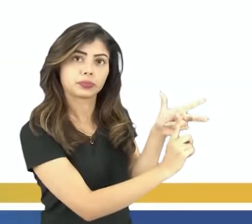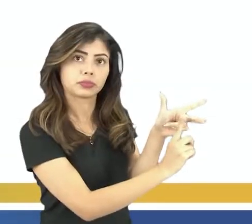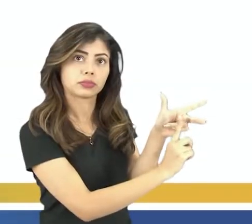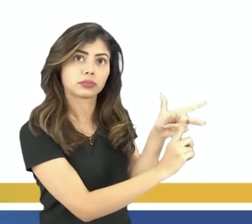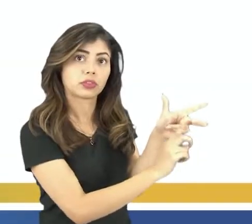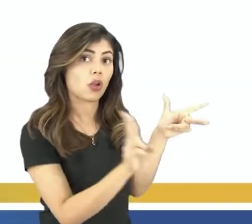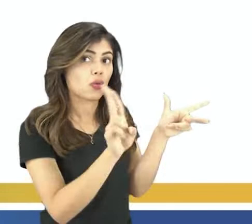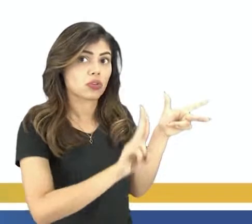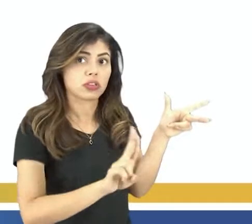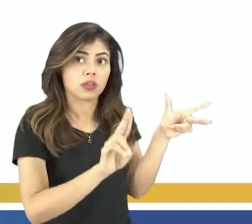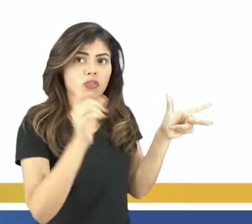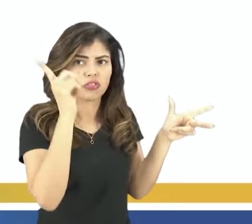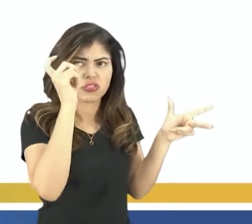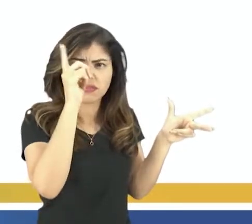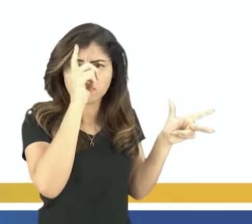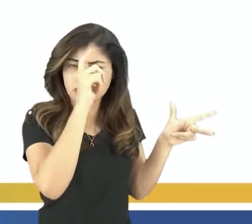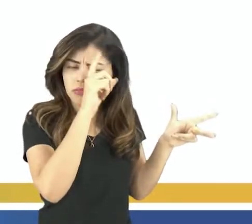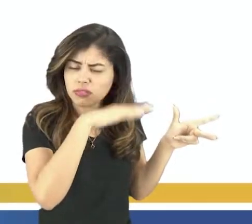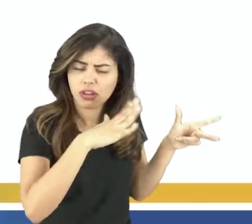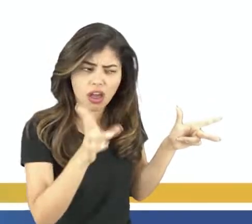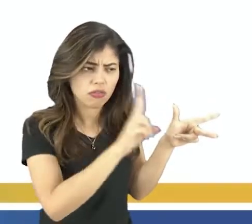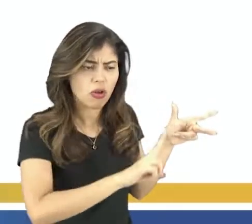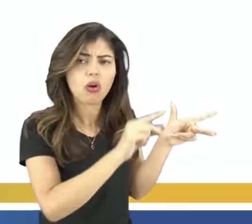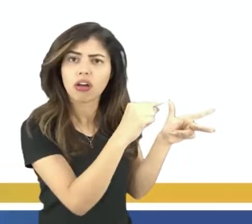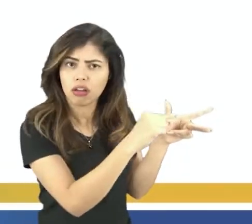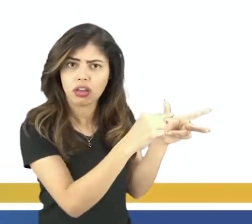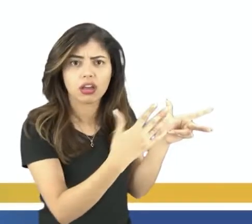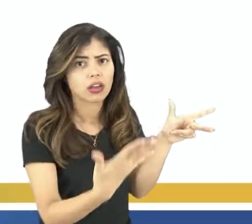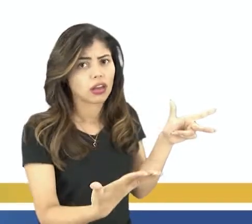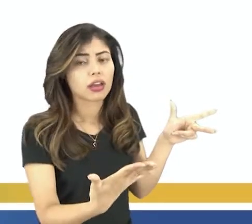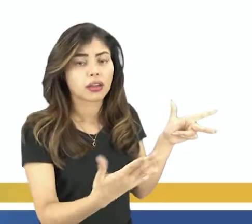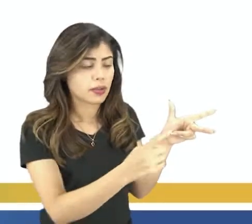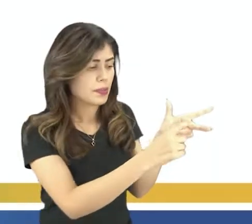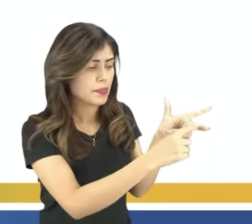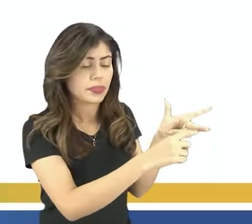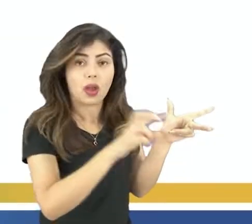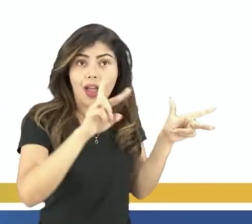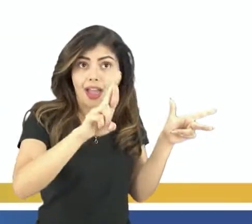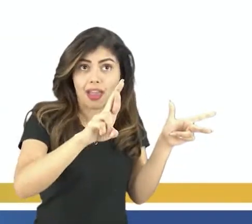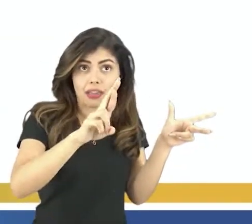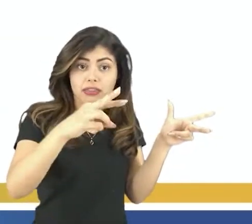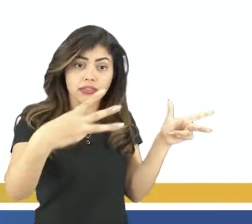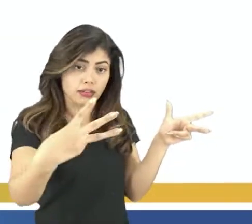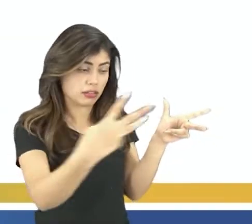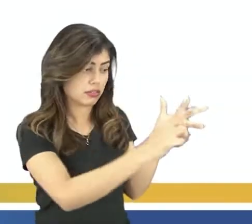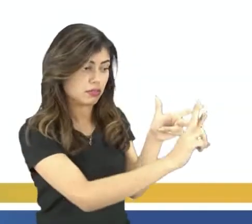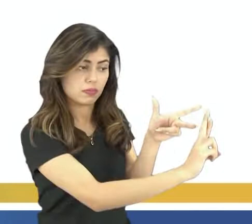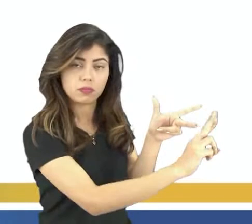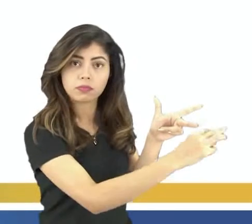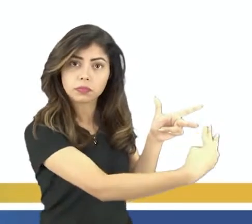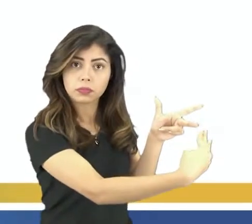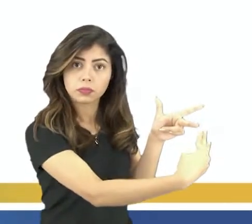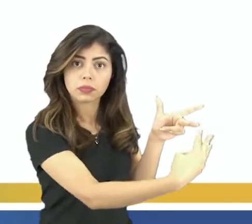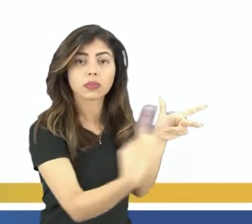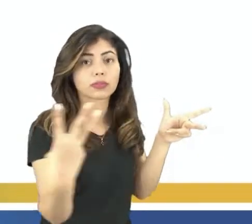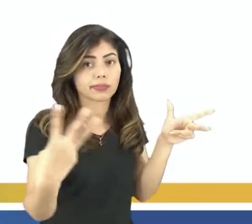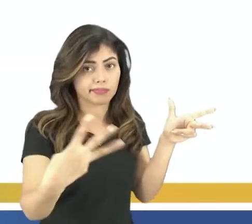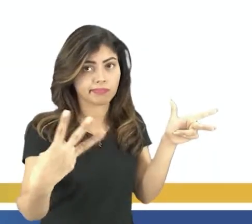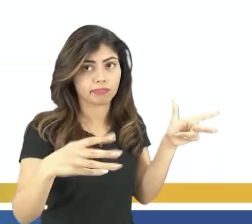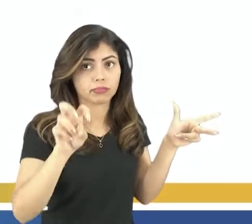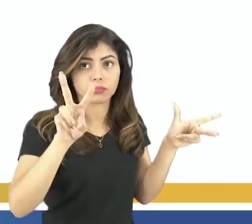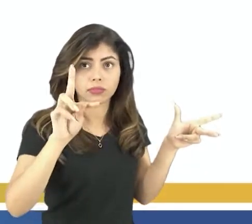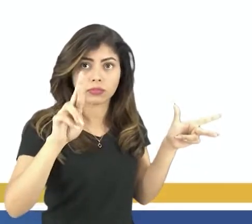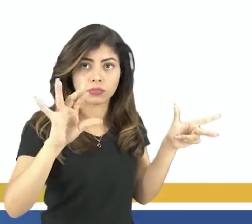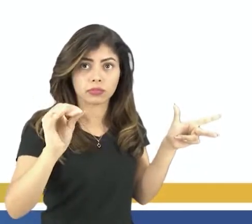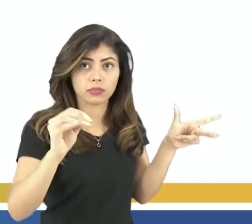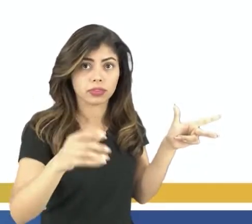não utilizamos, dificilmente você utiliza, mas é o R3, chamado de R3, é o terceiro vetor que a gente tem, e